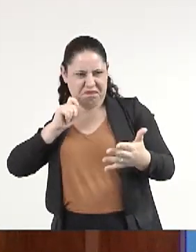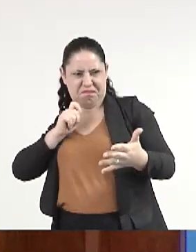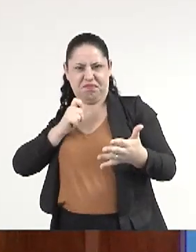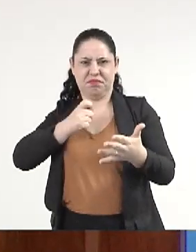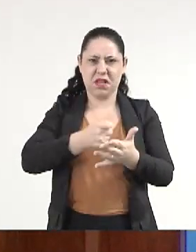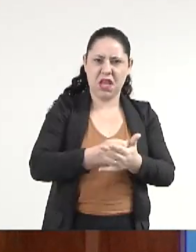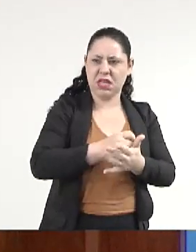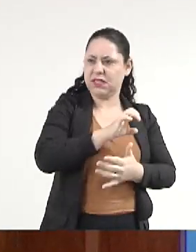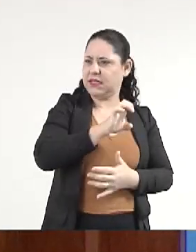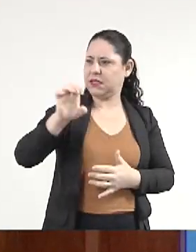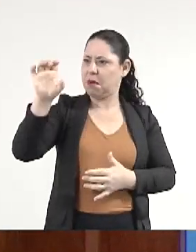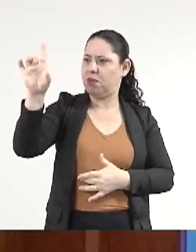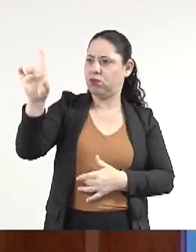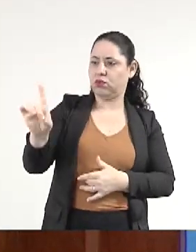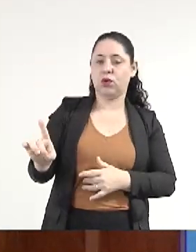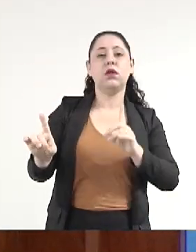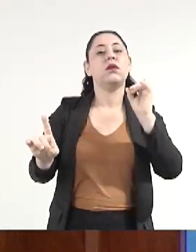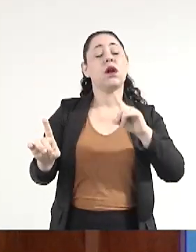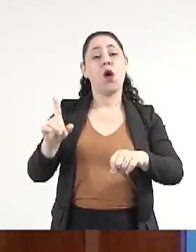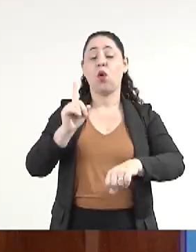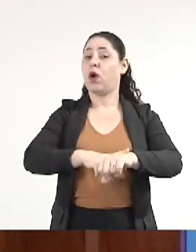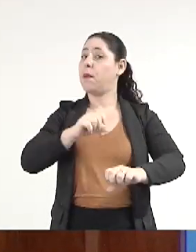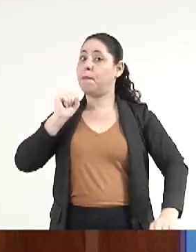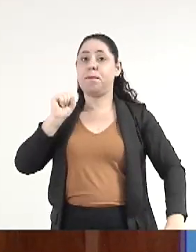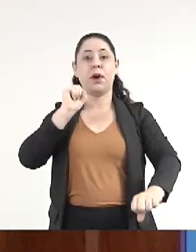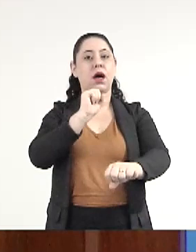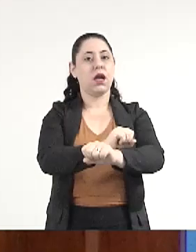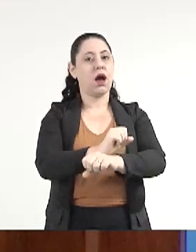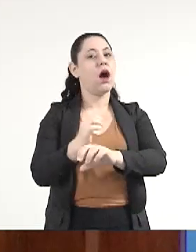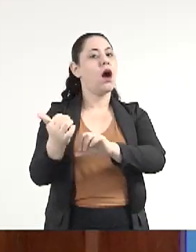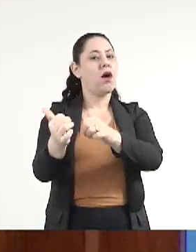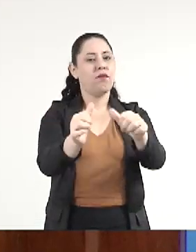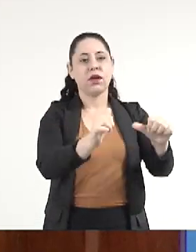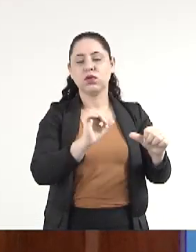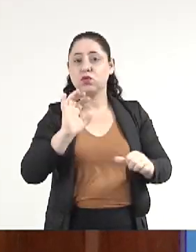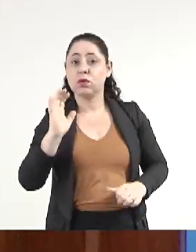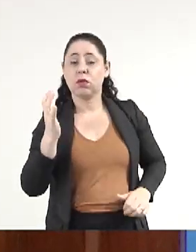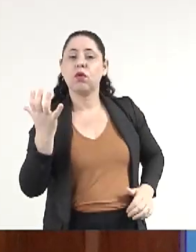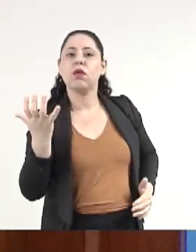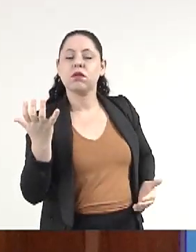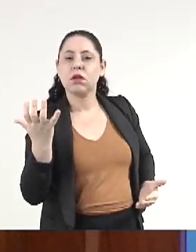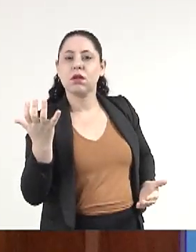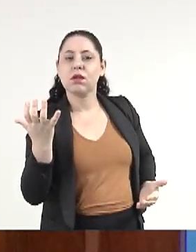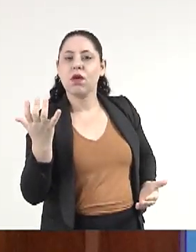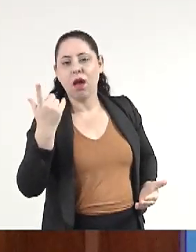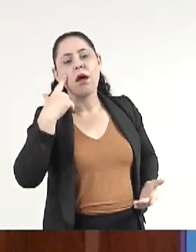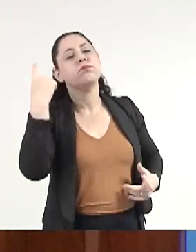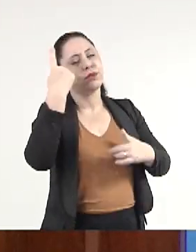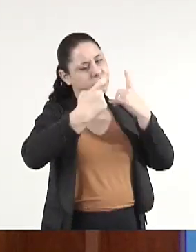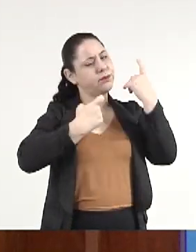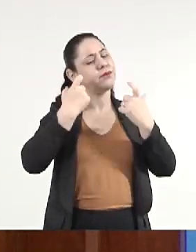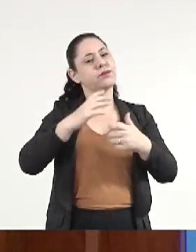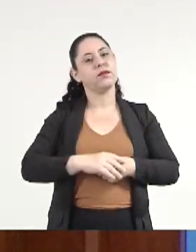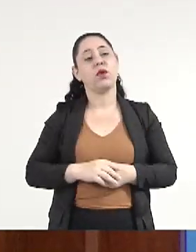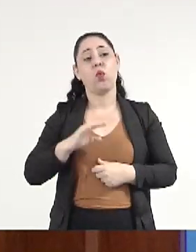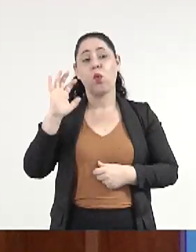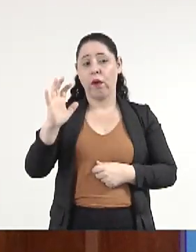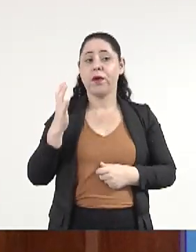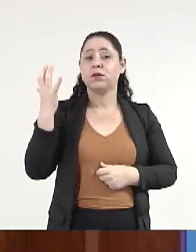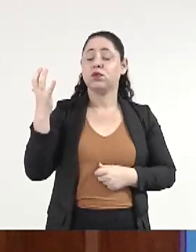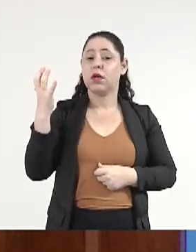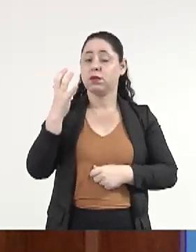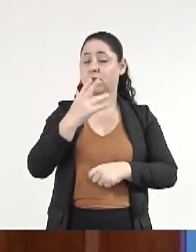da extrema-direita, isso é hora da gente parar, de analisar o que está acontecendo e da gente se preocupar. O que acontece